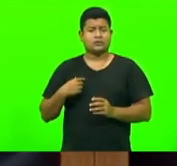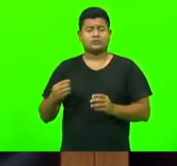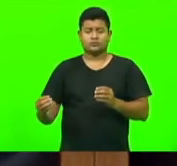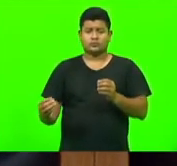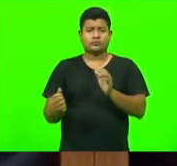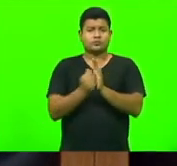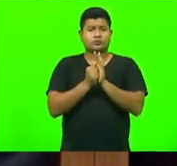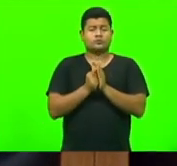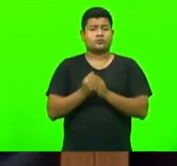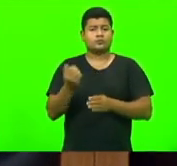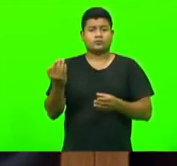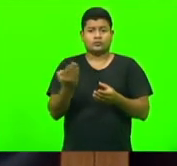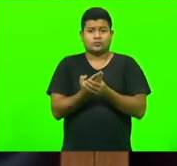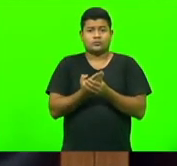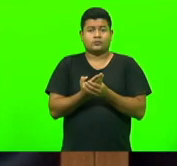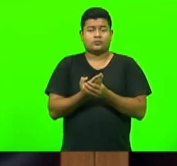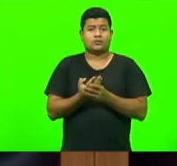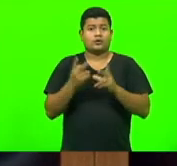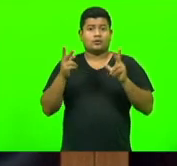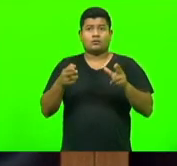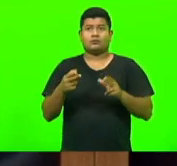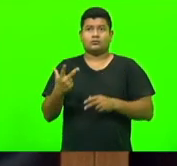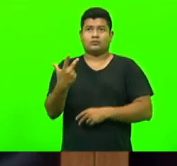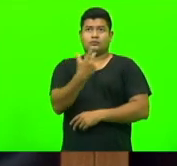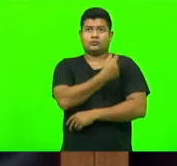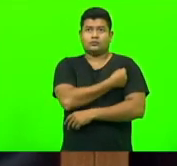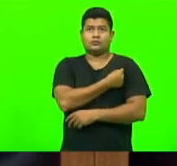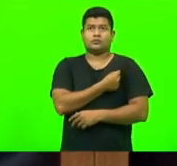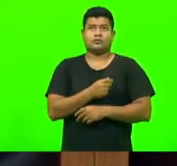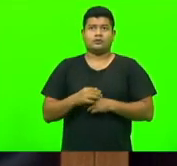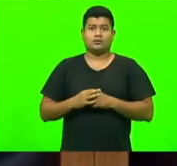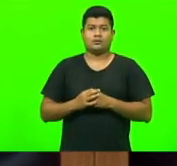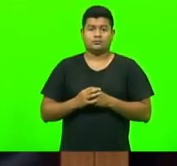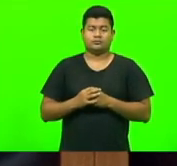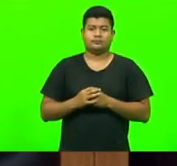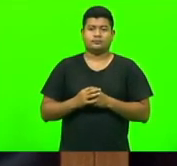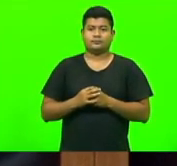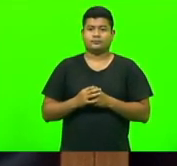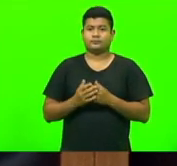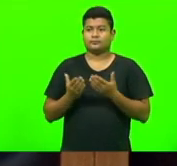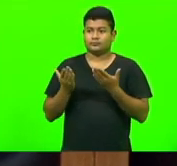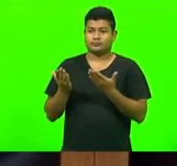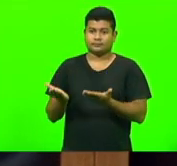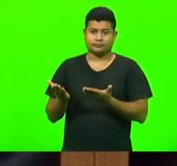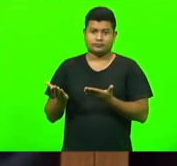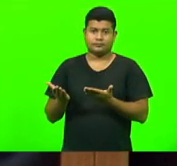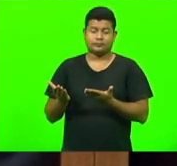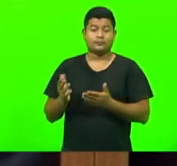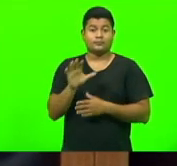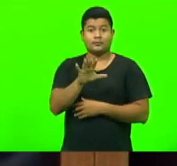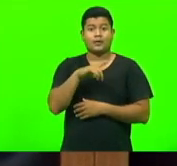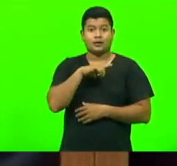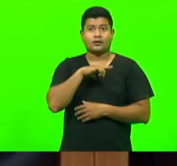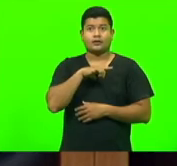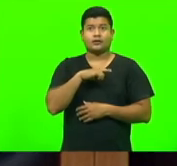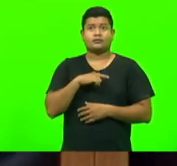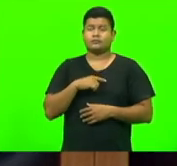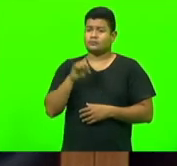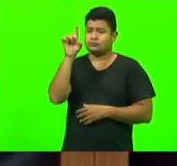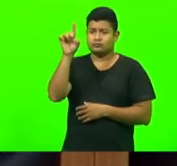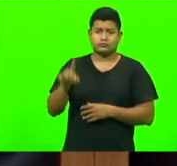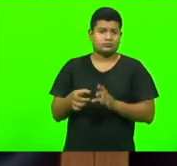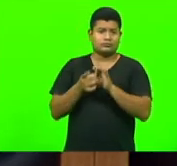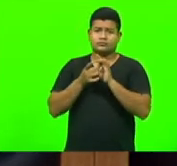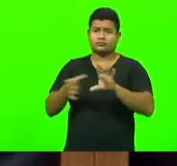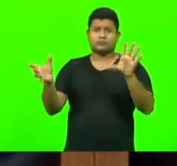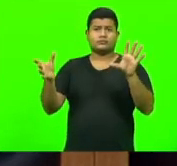como a vacinação da febre amarela, não é obrigada, mas tem que ter. tão... É uma, eu dou direito e